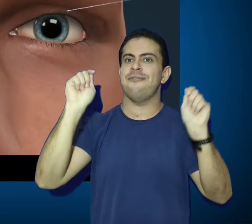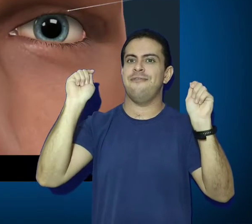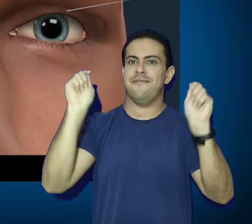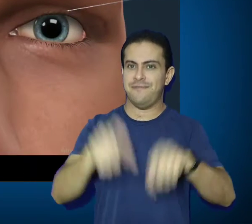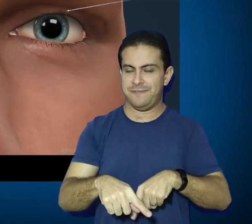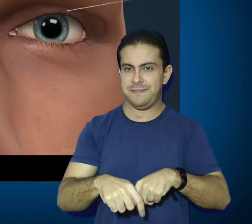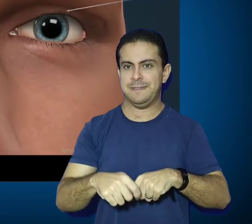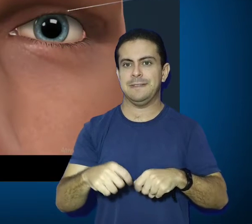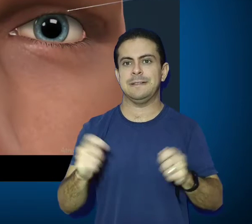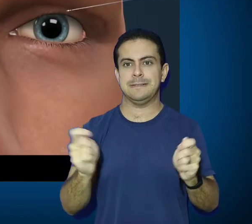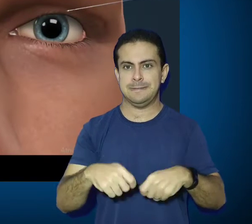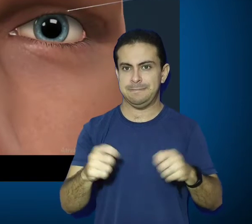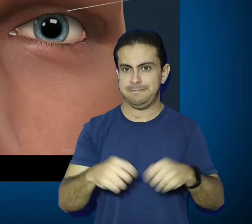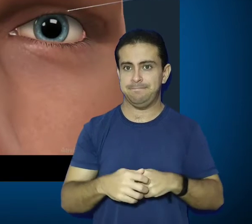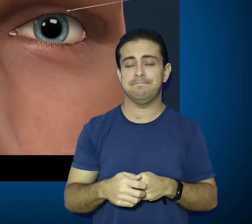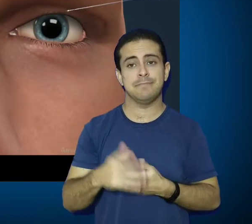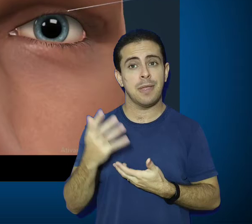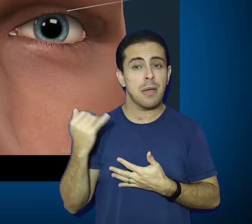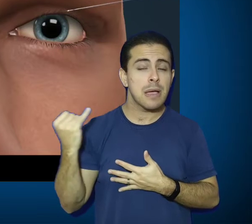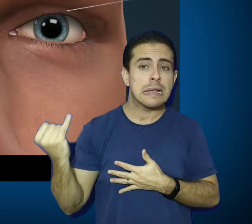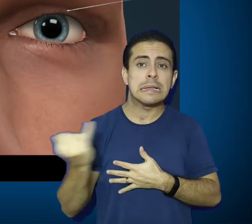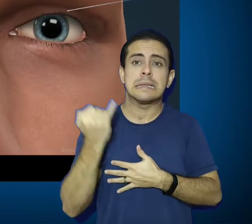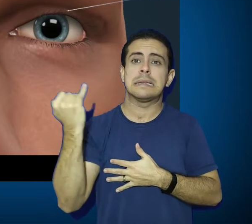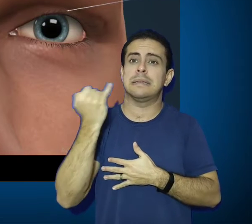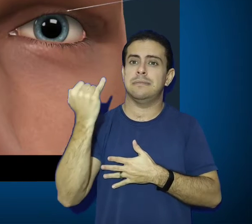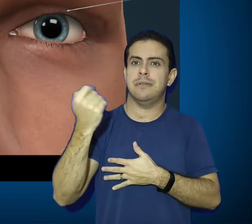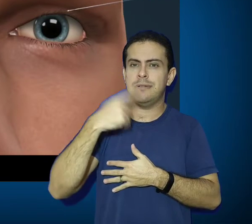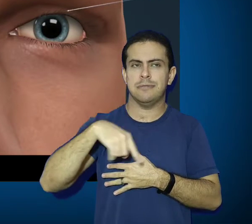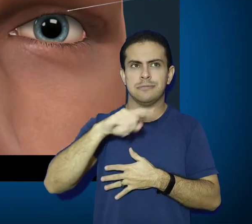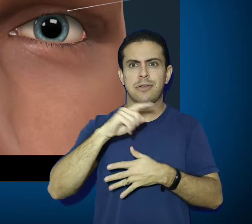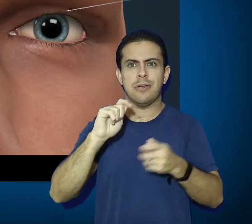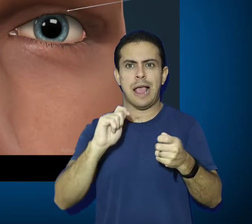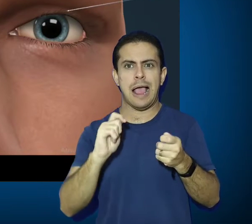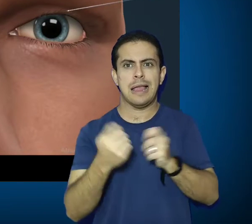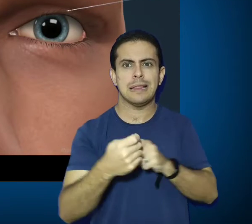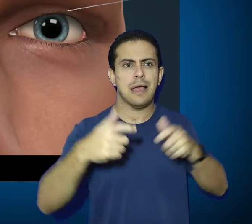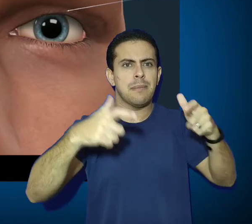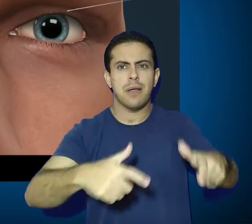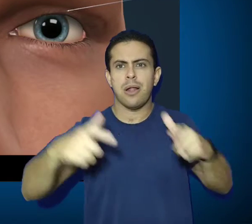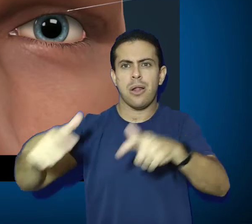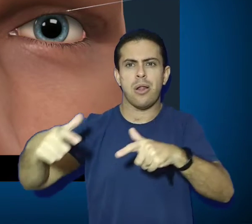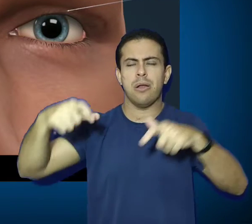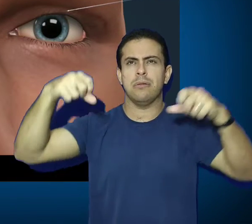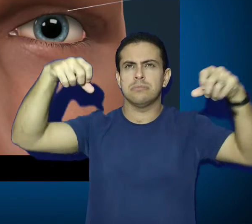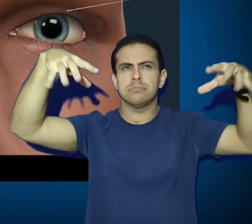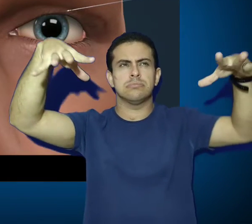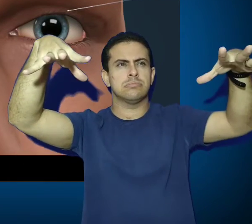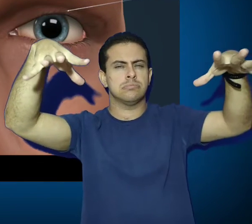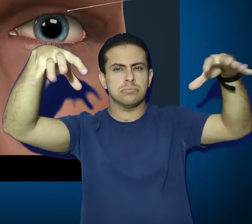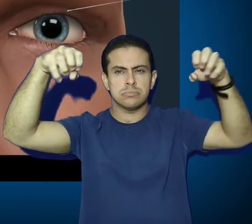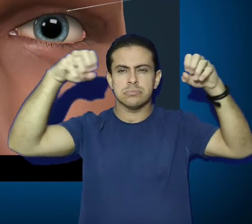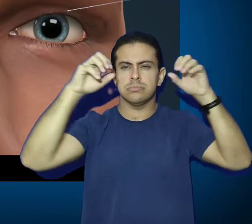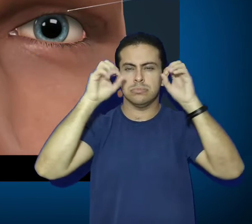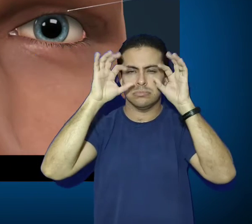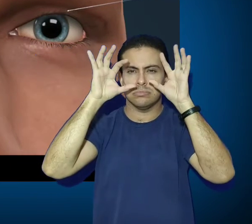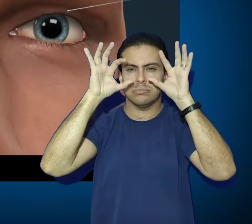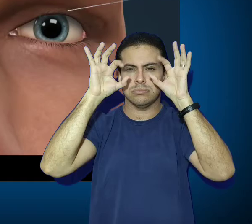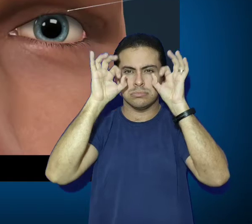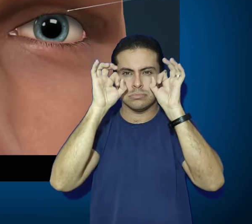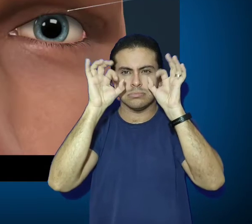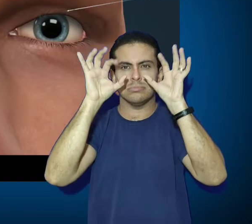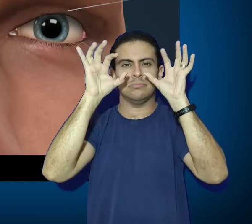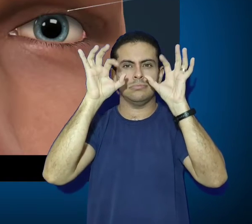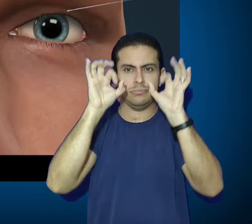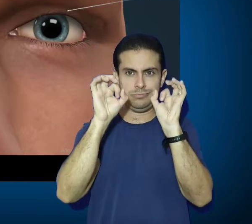mecanismo é fundamental para a nossa adaptação a ambientes de baixa e alta iluminação. Voltando